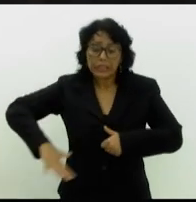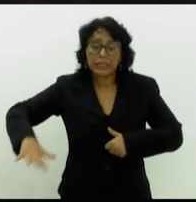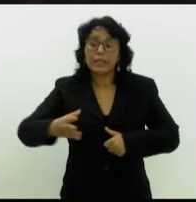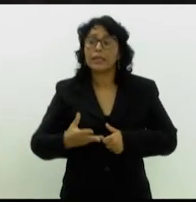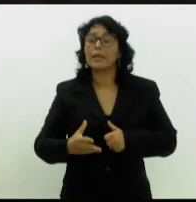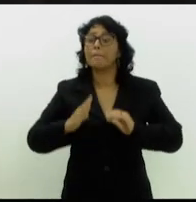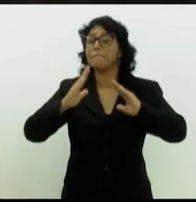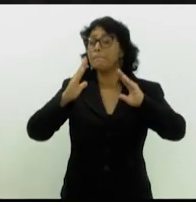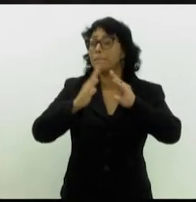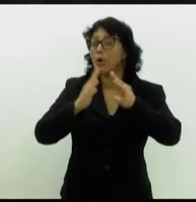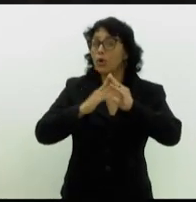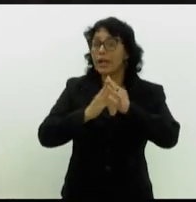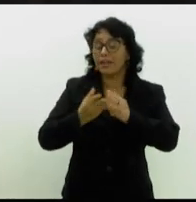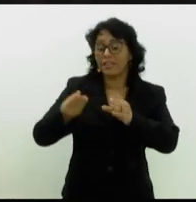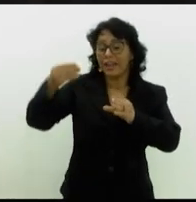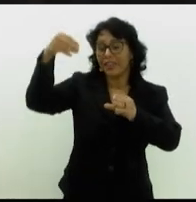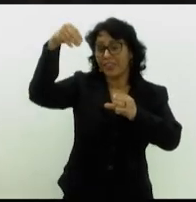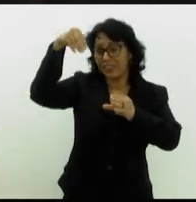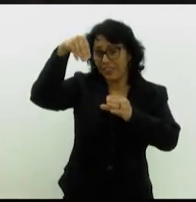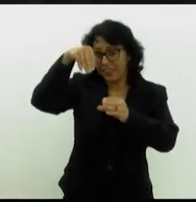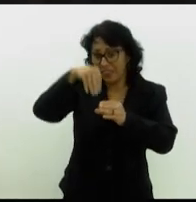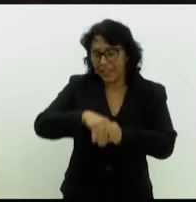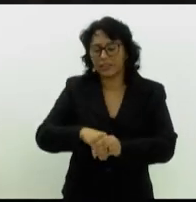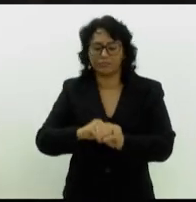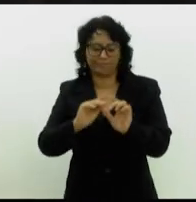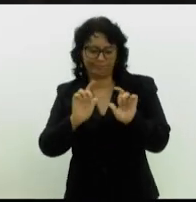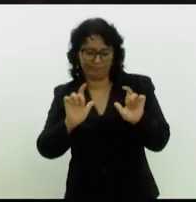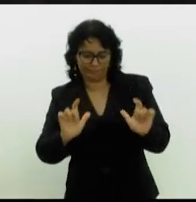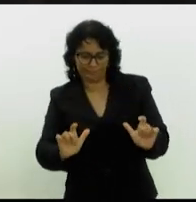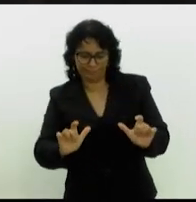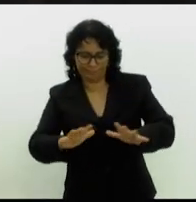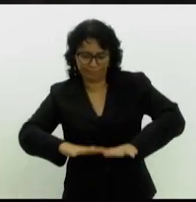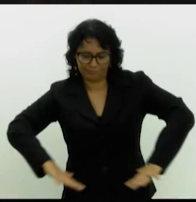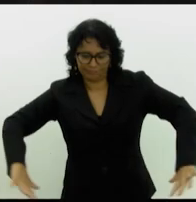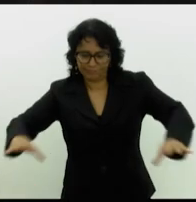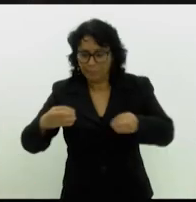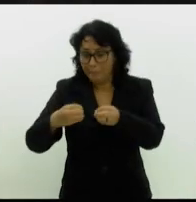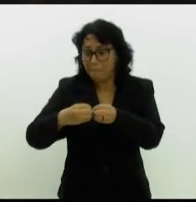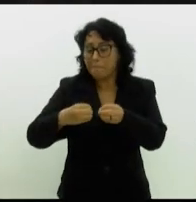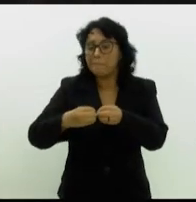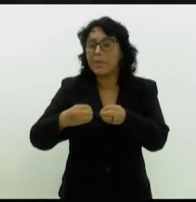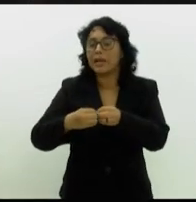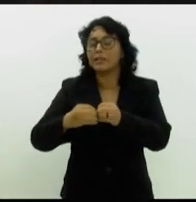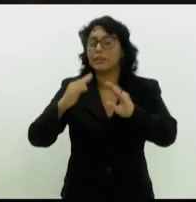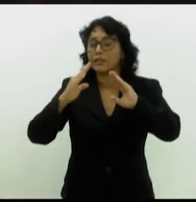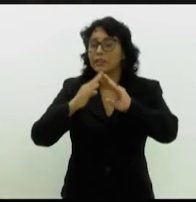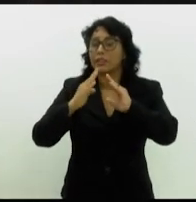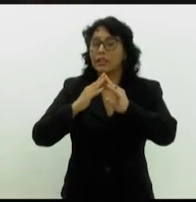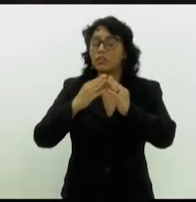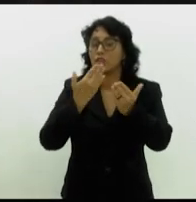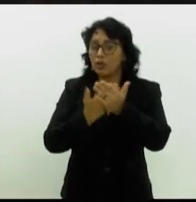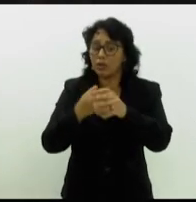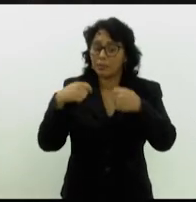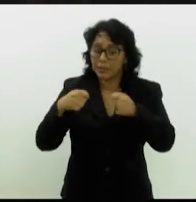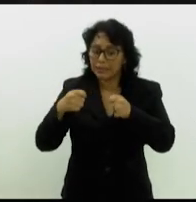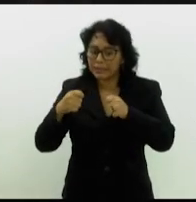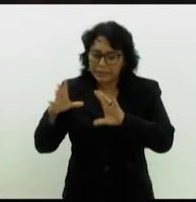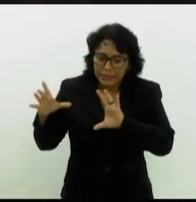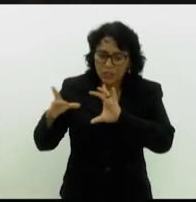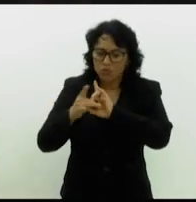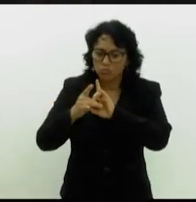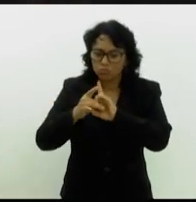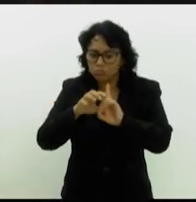cargos que eram relacionados de uma concepção de que a escola tinha que estar relacionada à sociedade falando isso